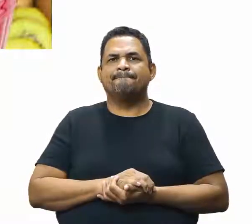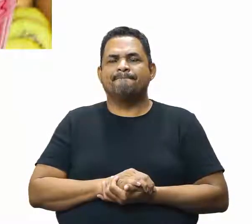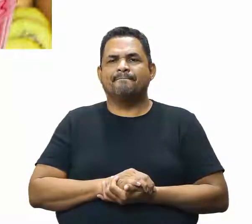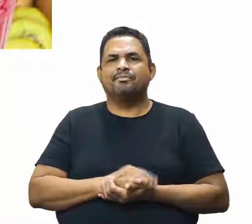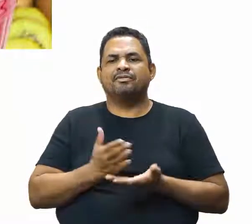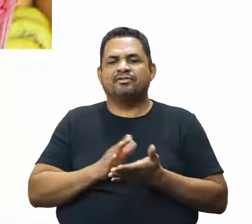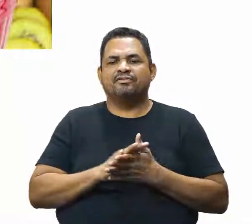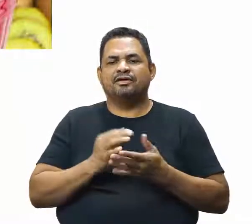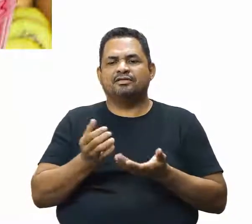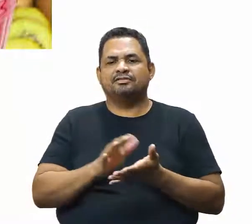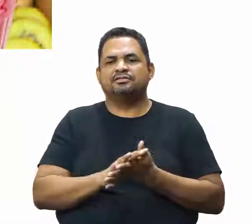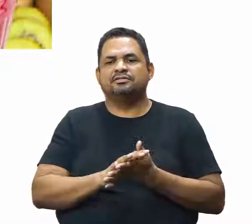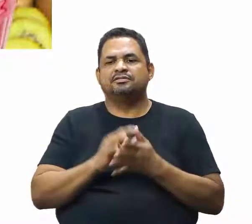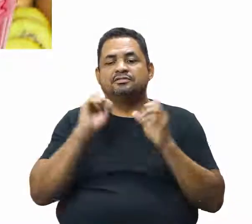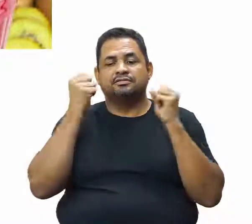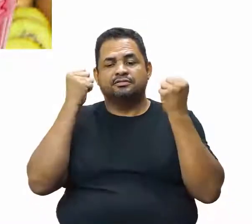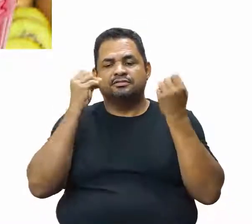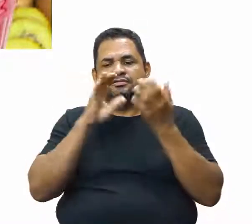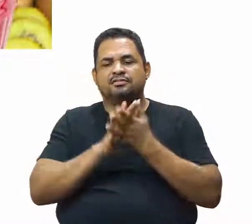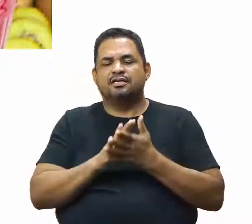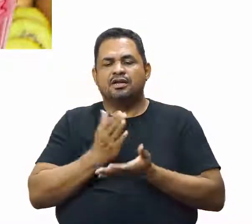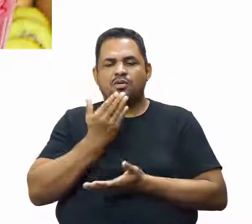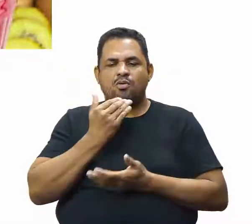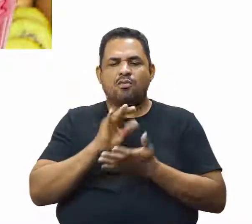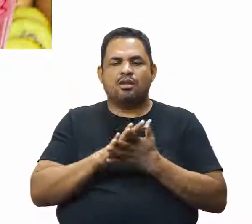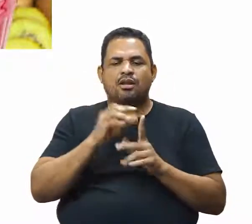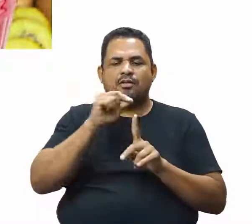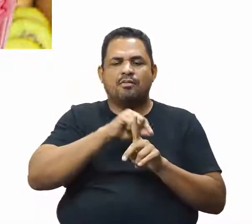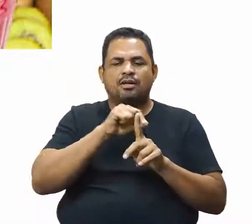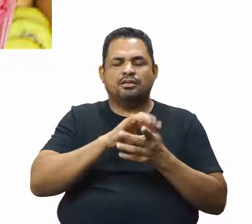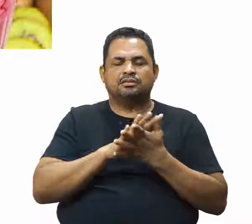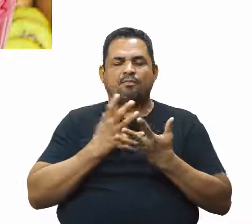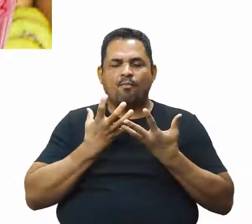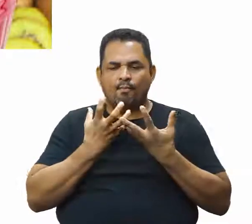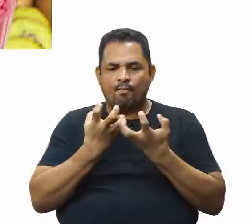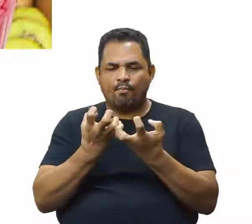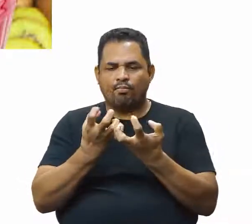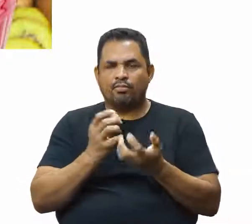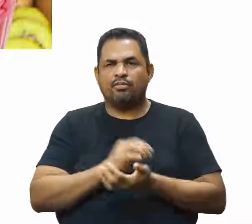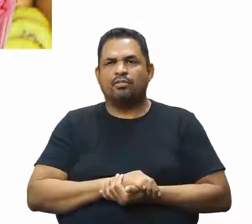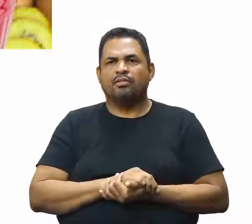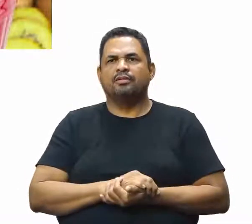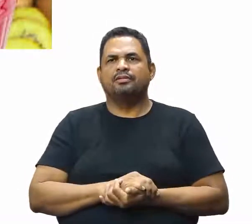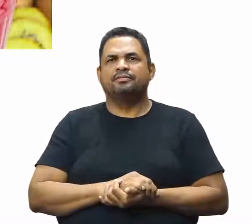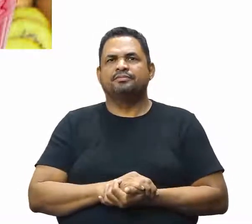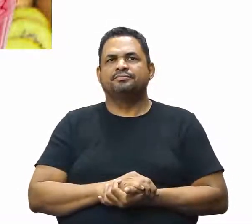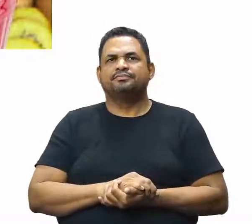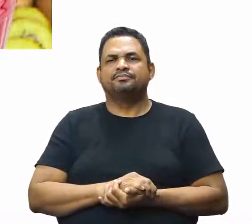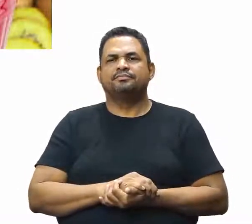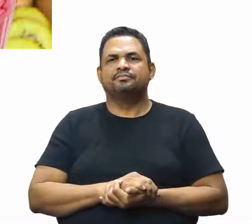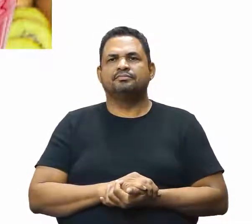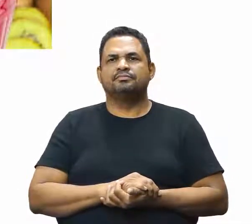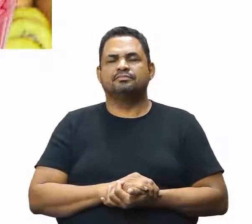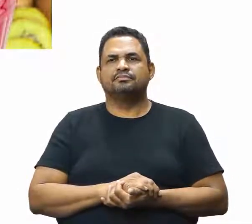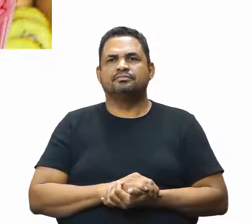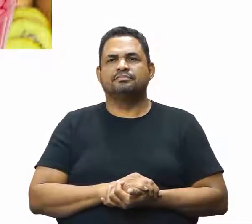exercícios físicos, que come aquela banana desidratada. Professor, oi, meu querido estudante. Aqui para